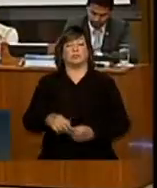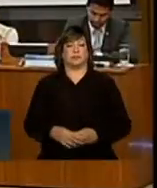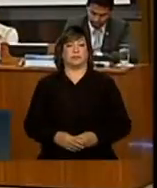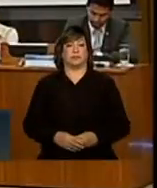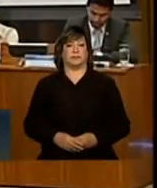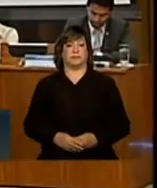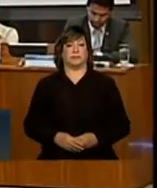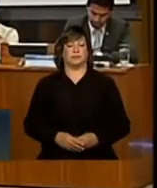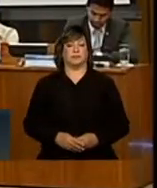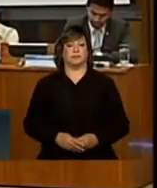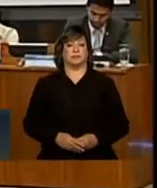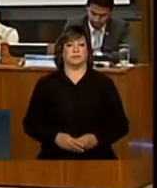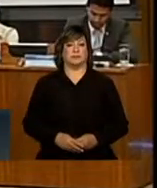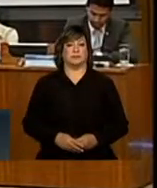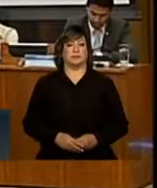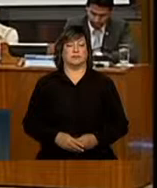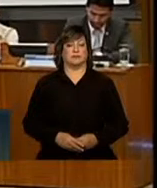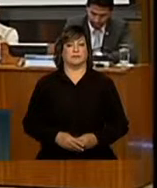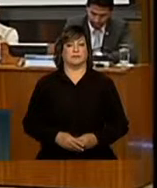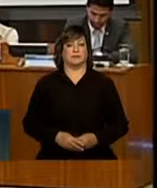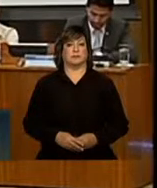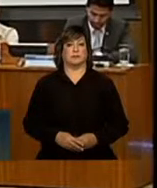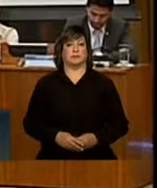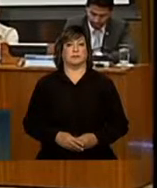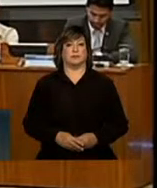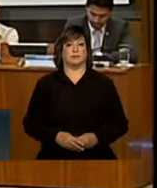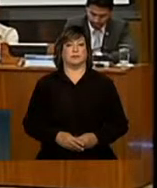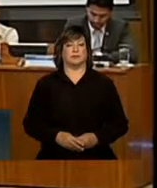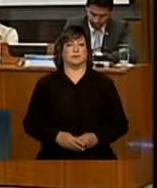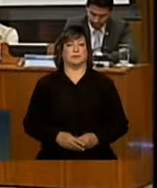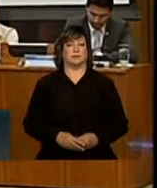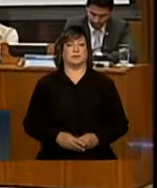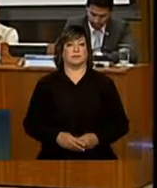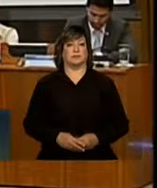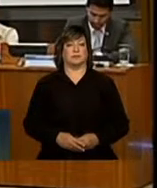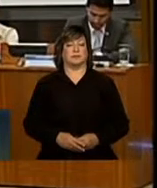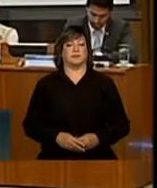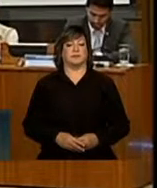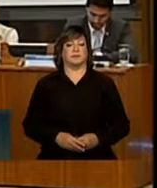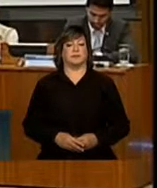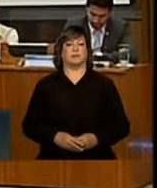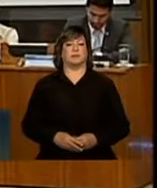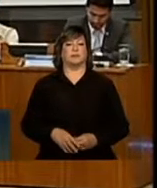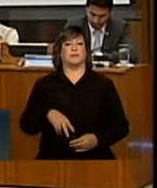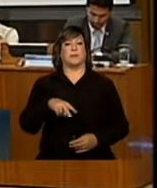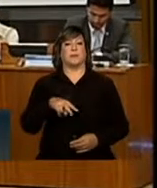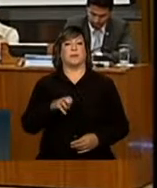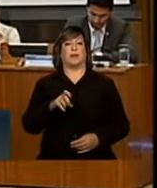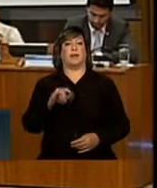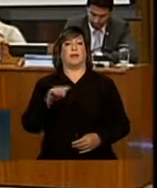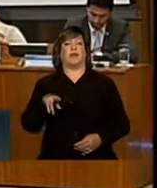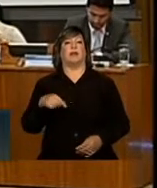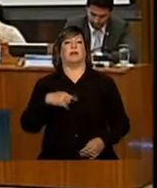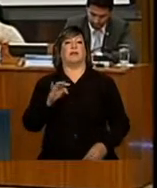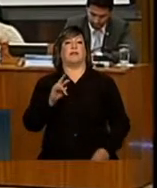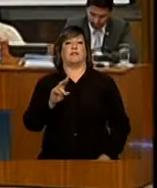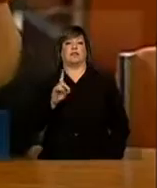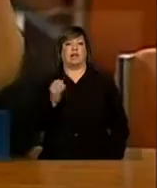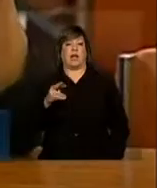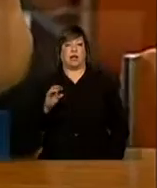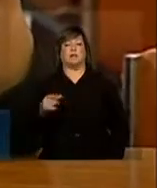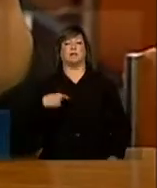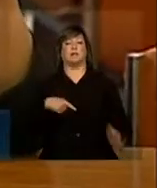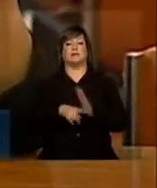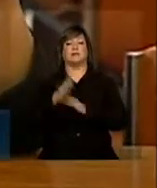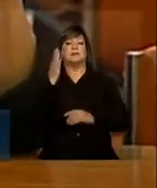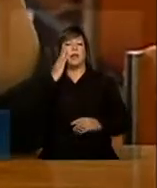algum? Alguém? Lá? Ok. Neliane, TV Diário. Eu queria saber se,